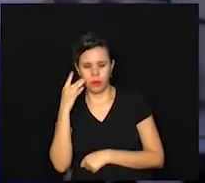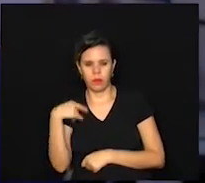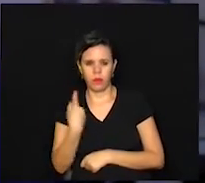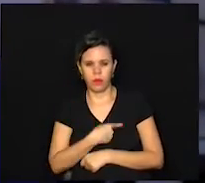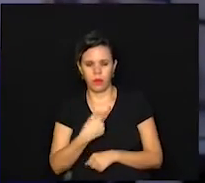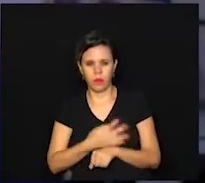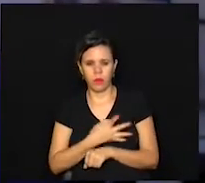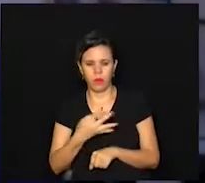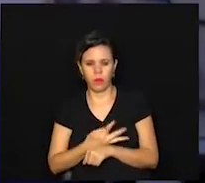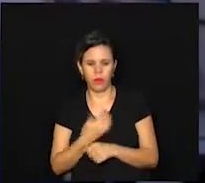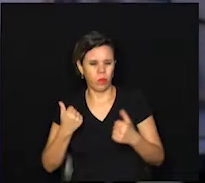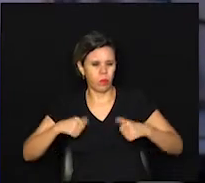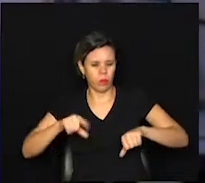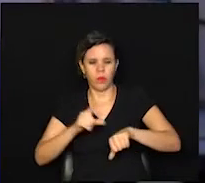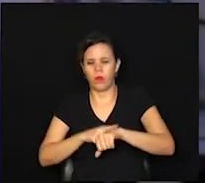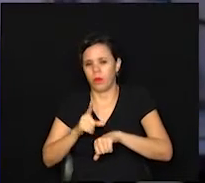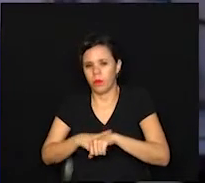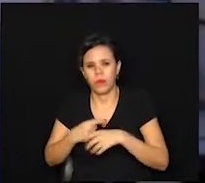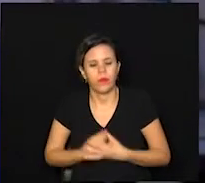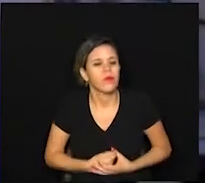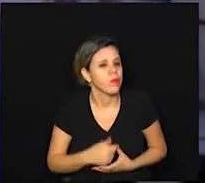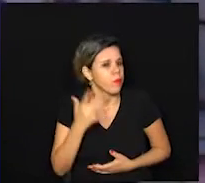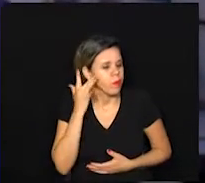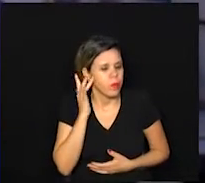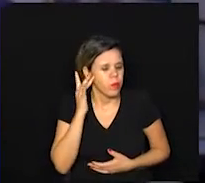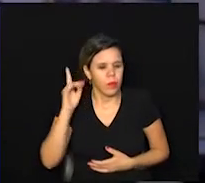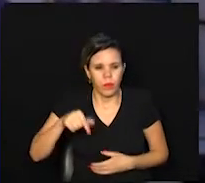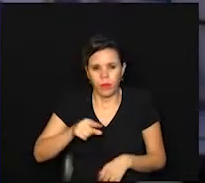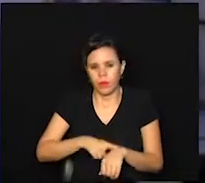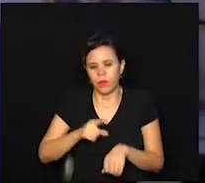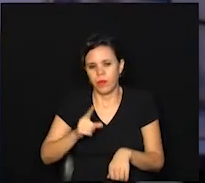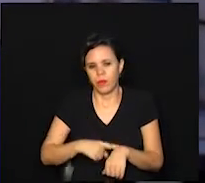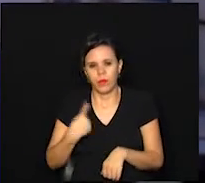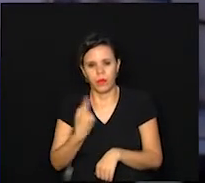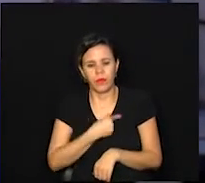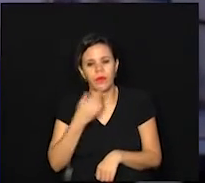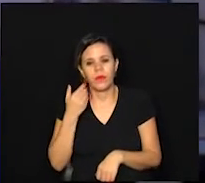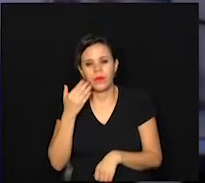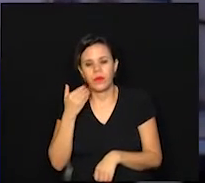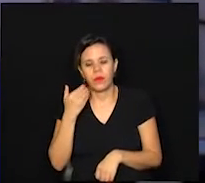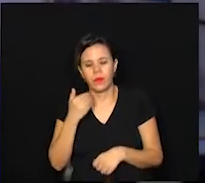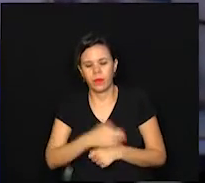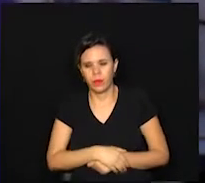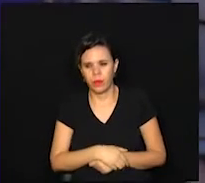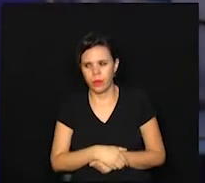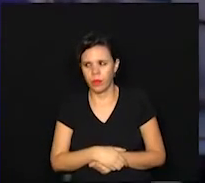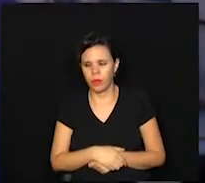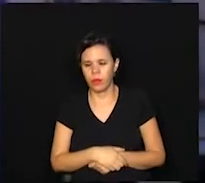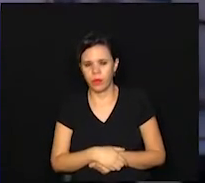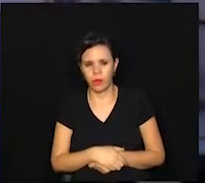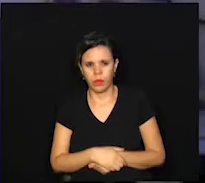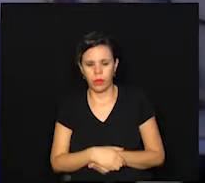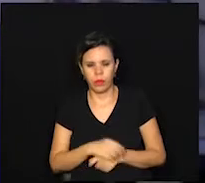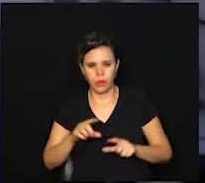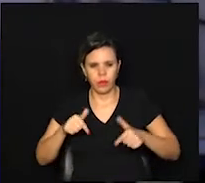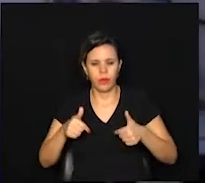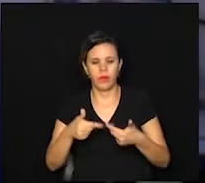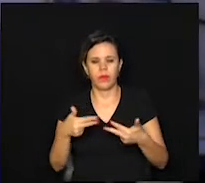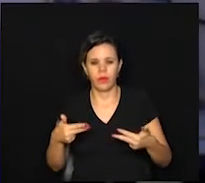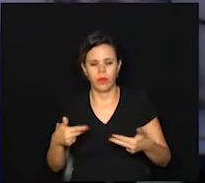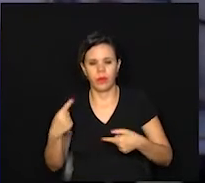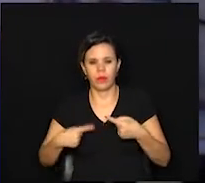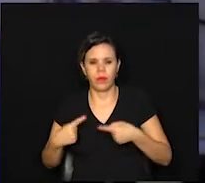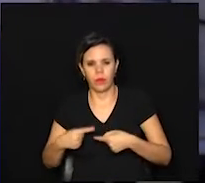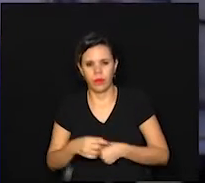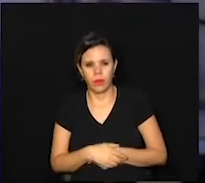passando um dos piores momentos. Eu acho que é o momento de nós aproveitarmos isso, né, para enfrentarmos esse